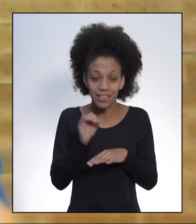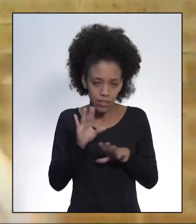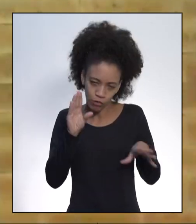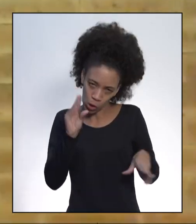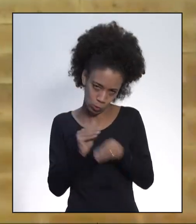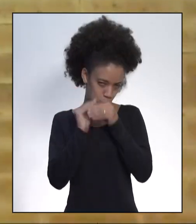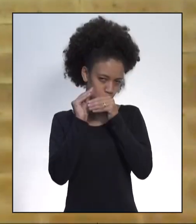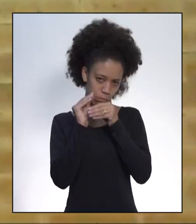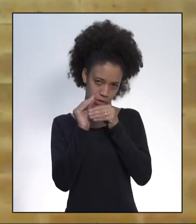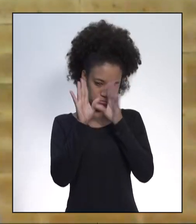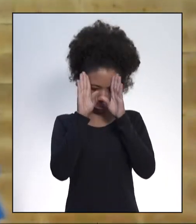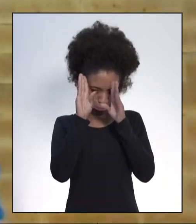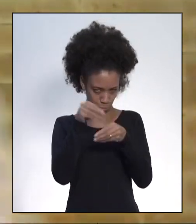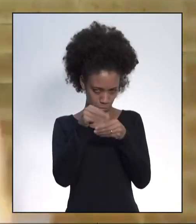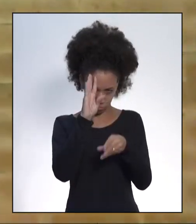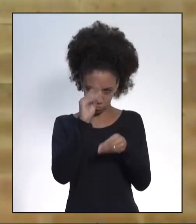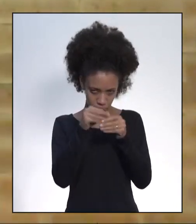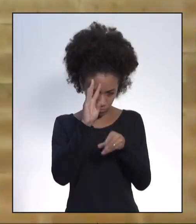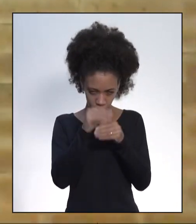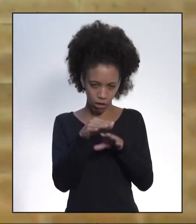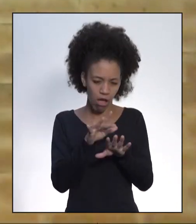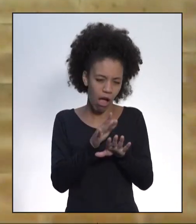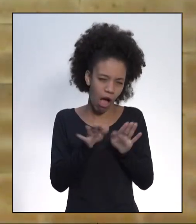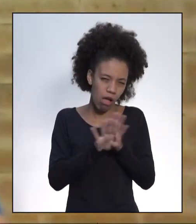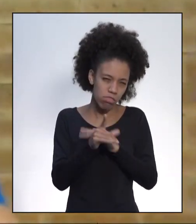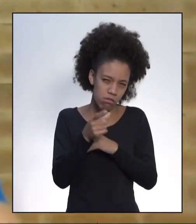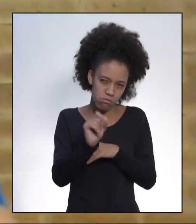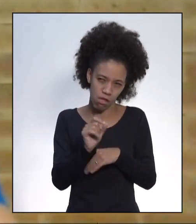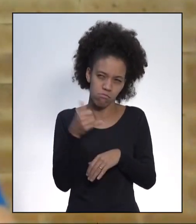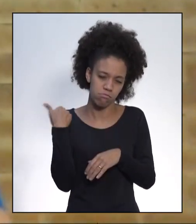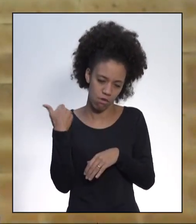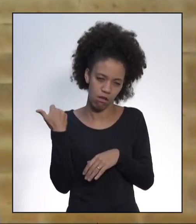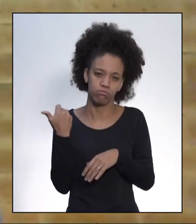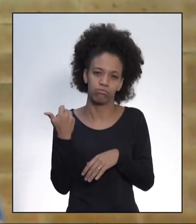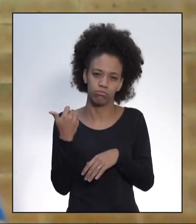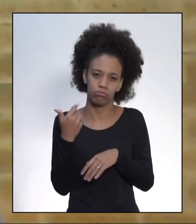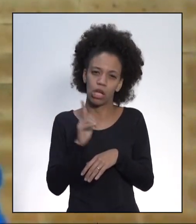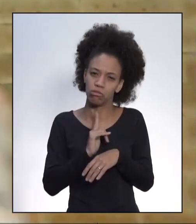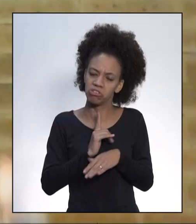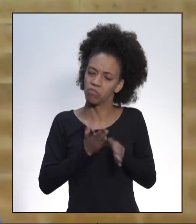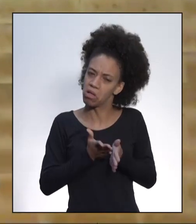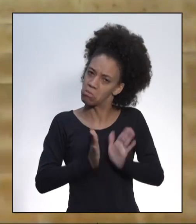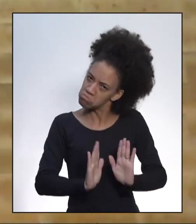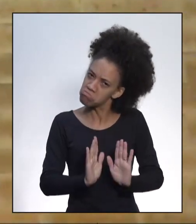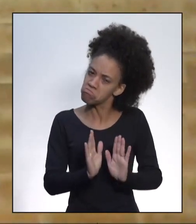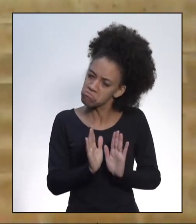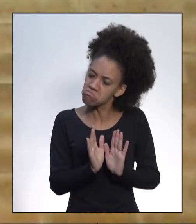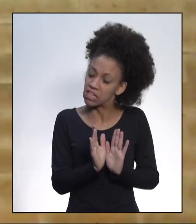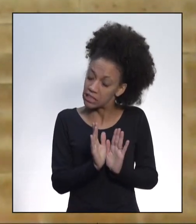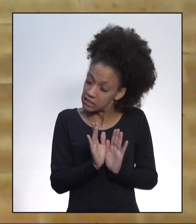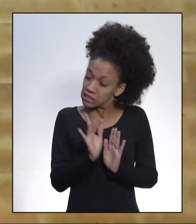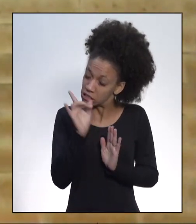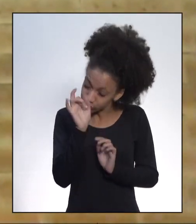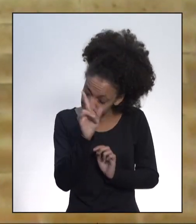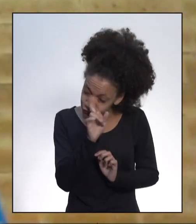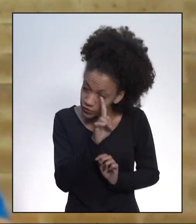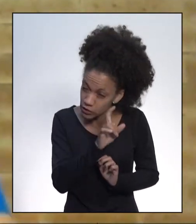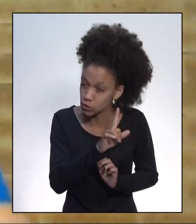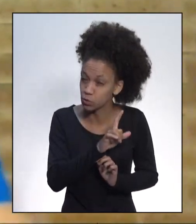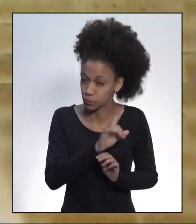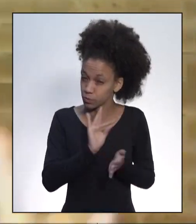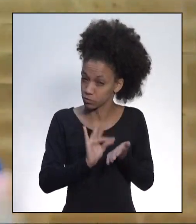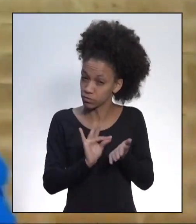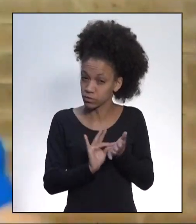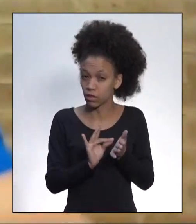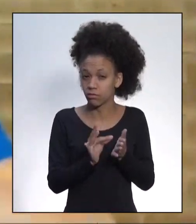resumir, também não quero entrar muito em detalhes, mas até meus 10 anos de idade eu tive uma infância bastante difícil, eu diria, tá? Eu